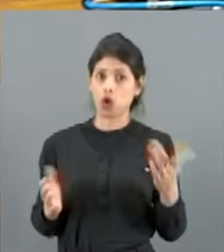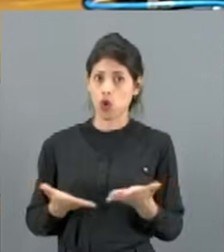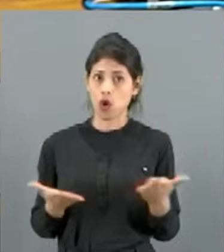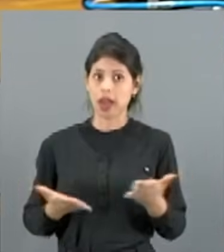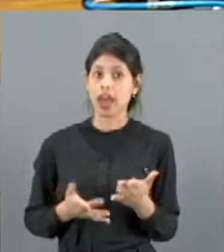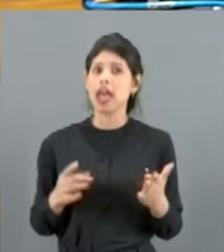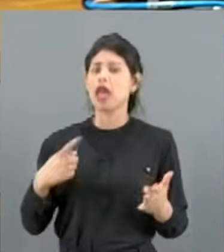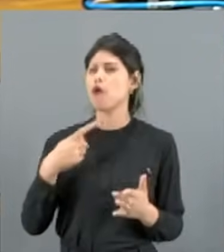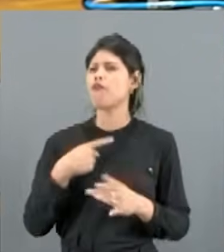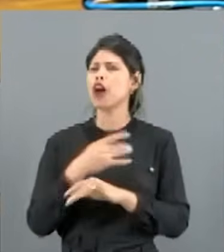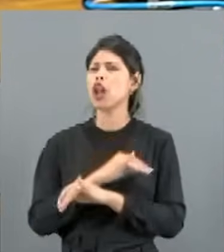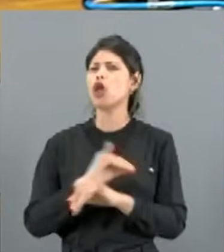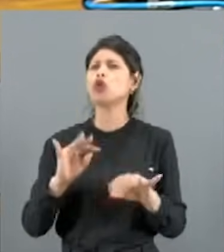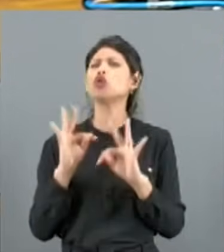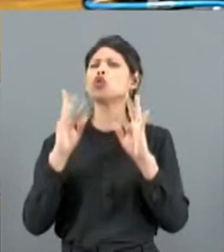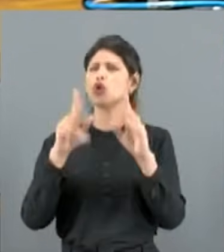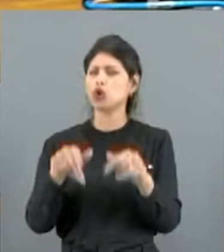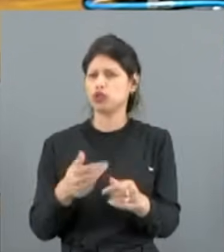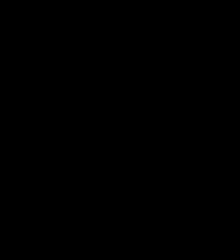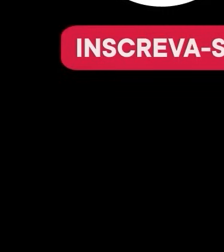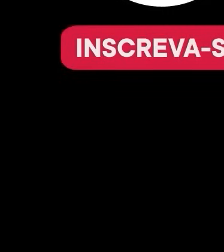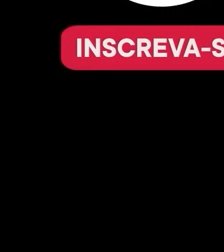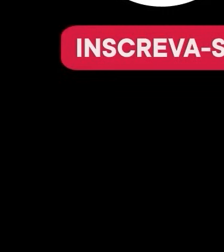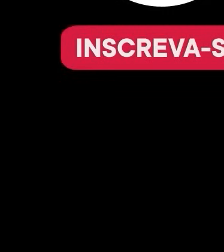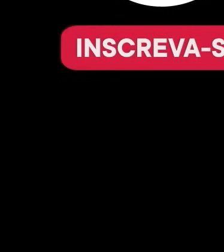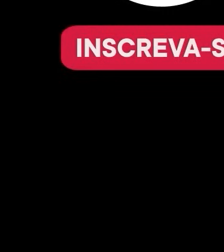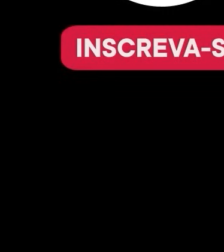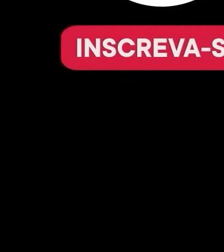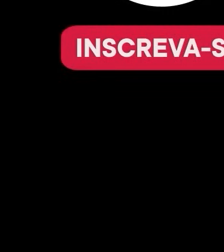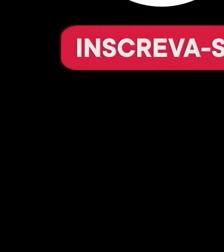falo para todas as nossas excelentes começar a mudar essas leis também